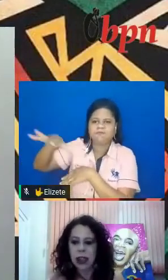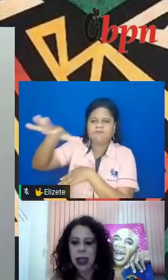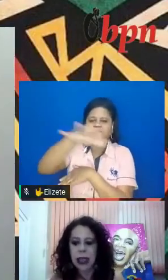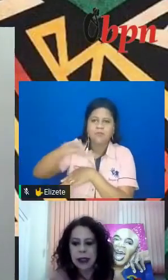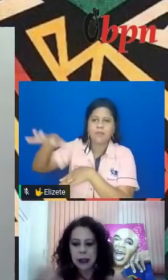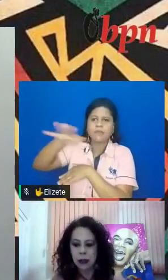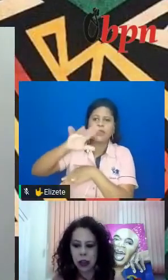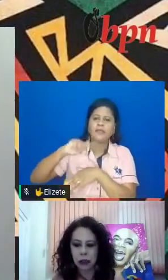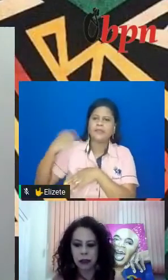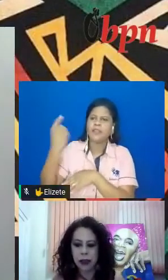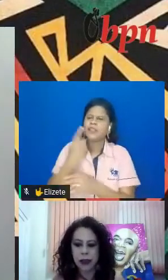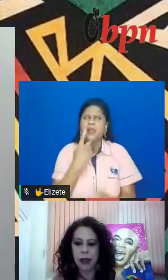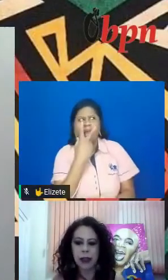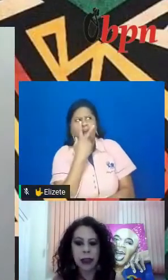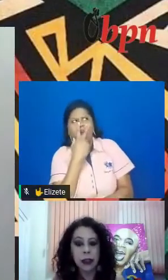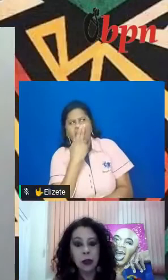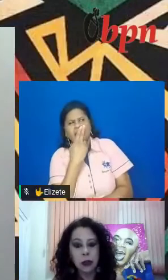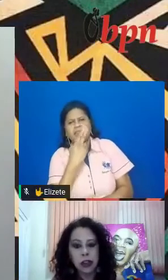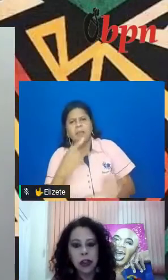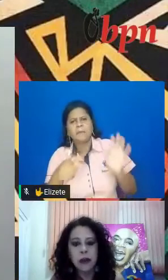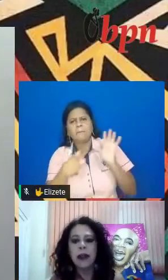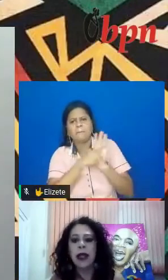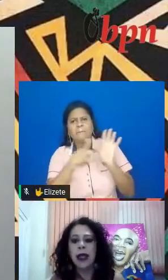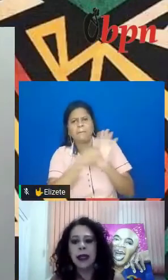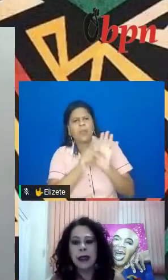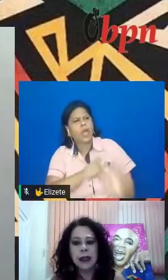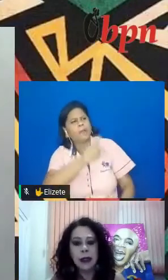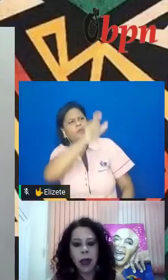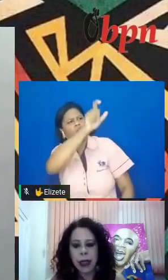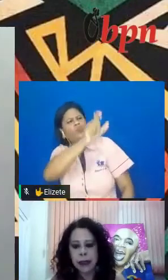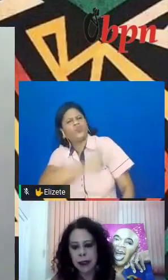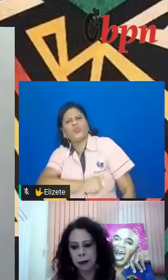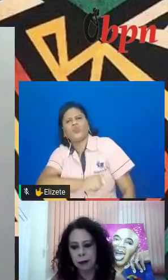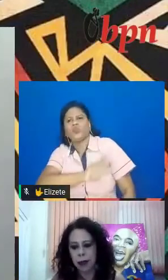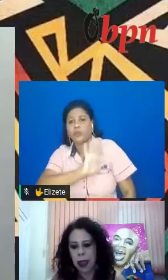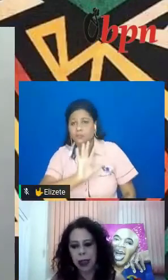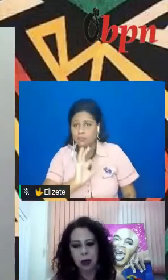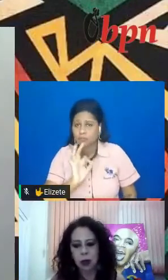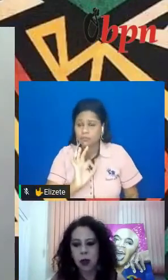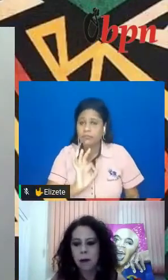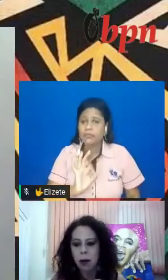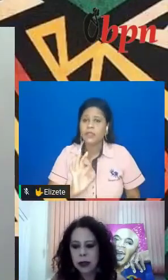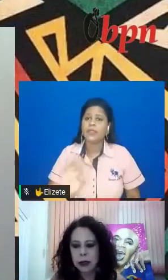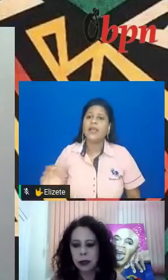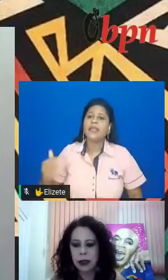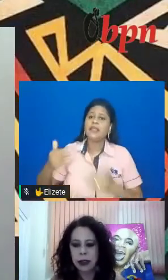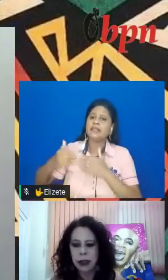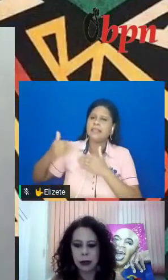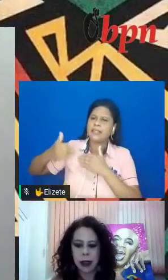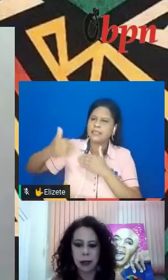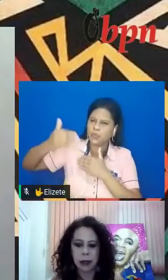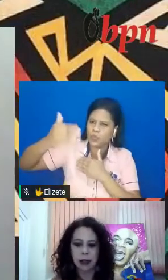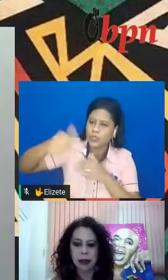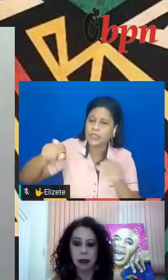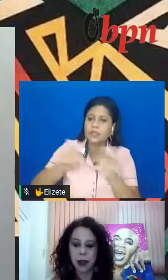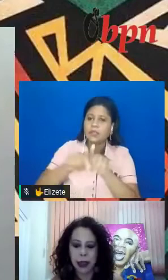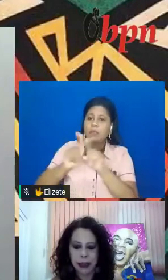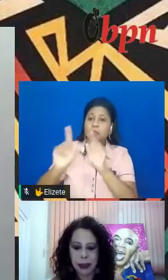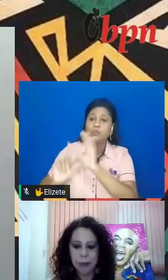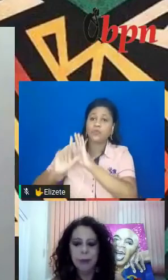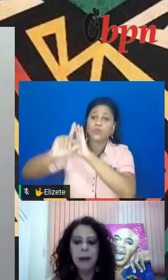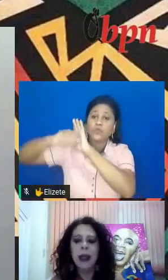que a gente tem esse sujeito universal da negritude. Né? E na sequência... logo após o encerramento